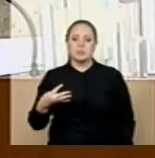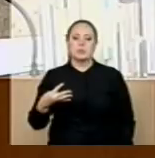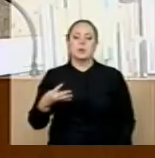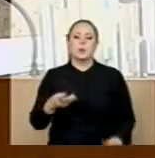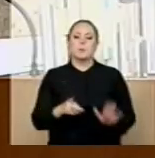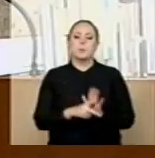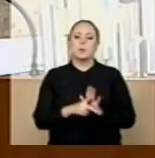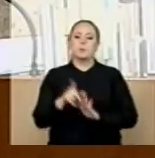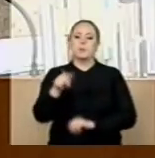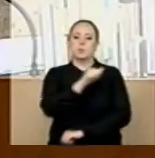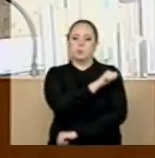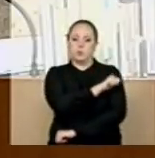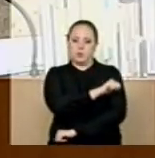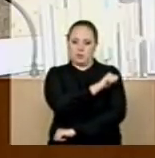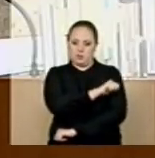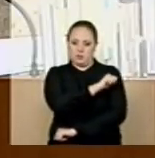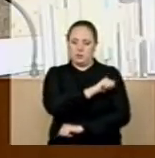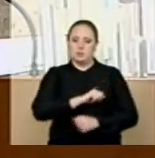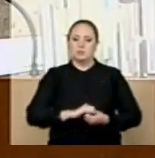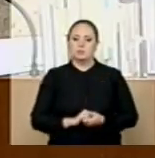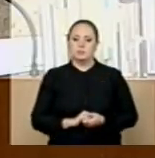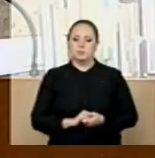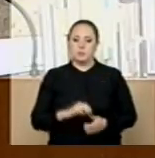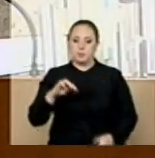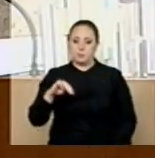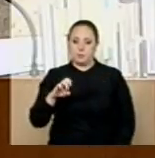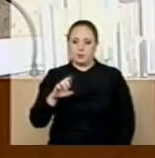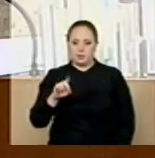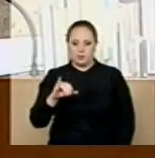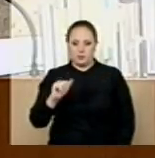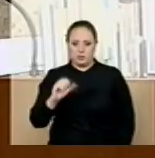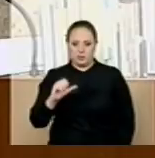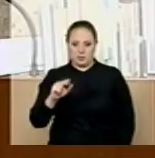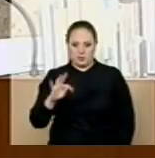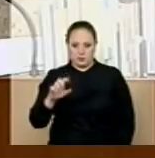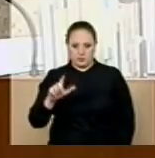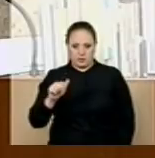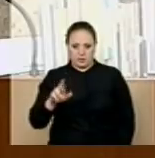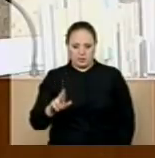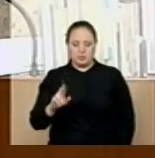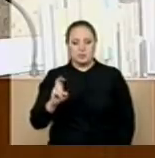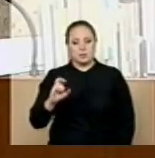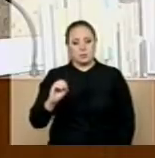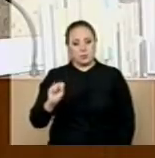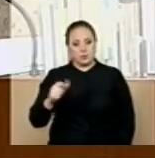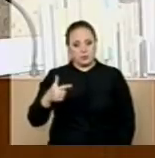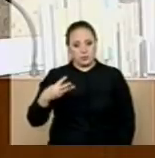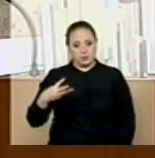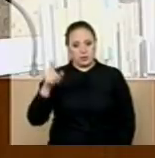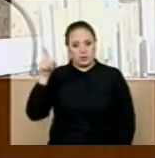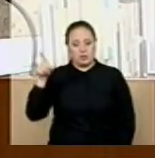procedente do Rio de Janeiro. Primeira, a medida cautelar em ação direta de inconstitucionalidade 5.823, procedente do Rio Grande do